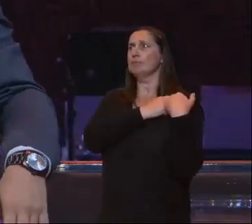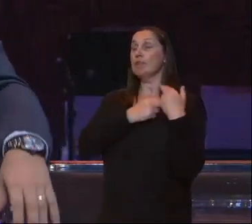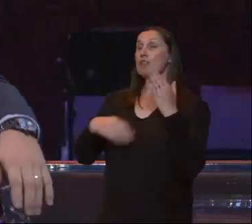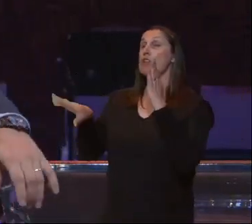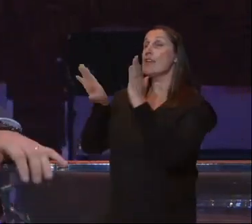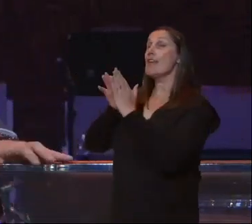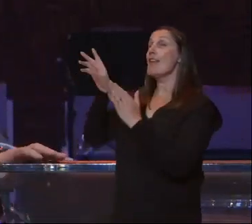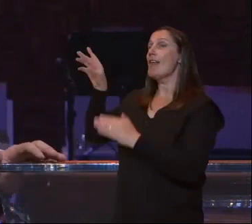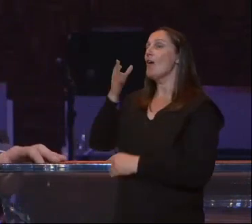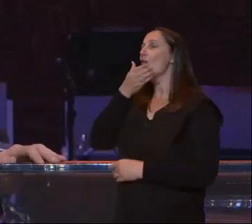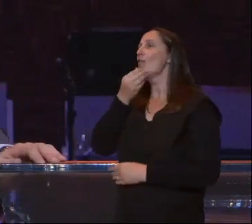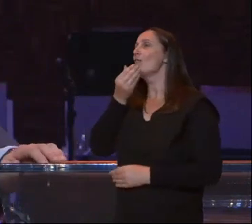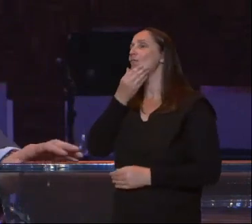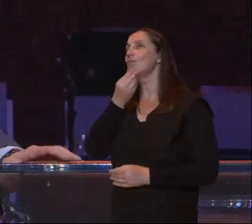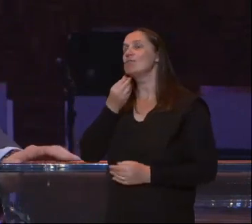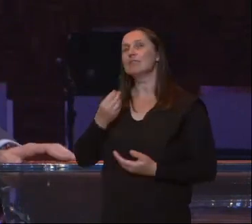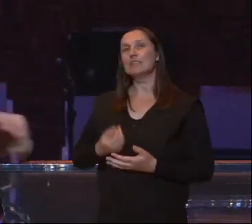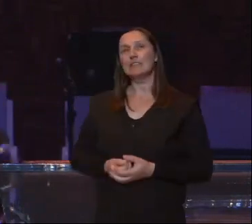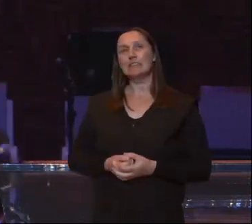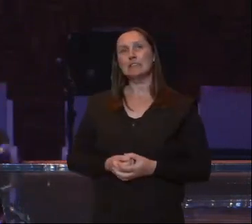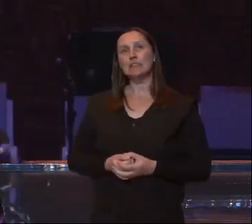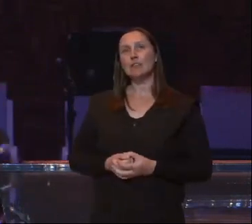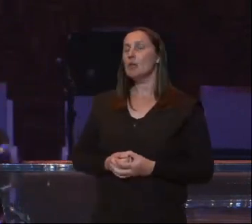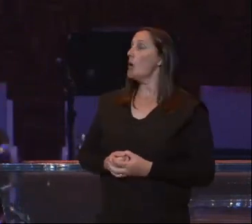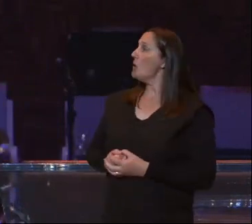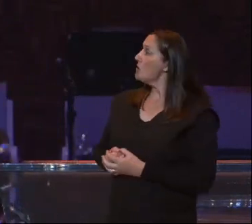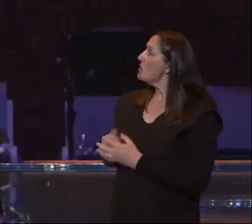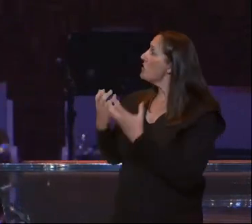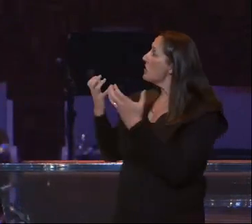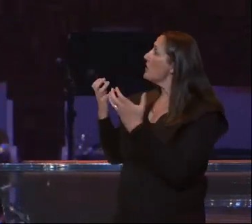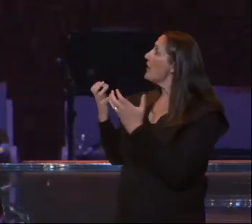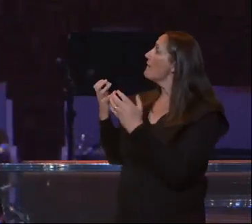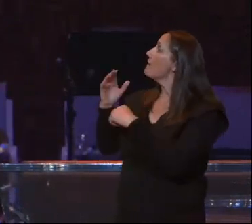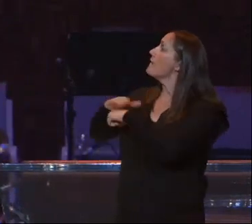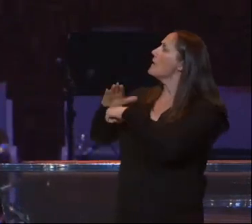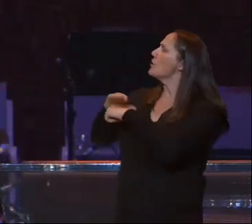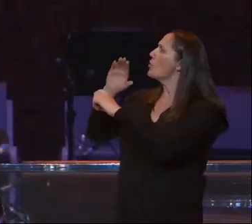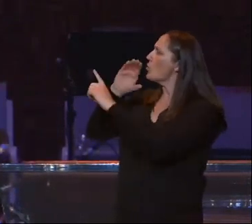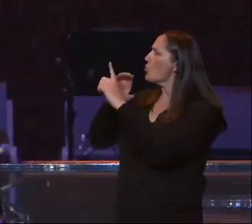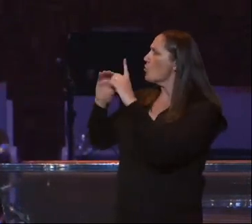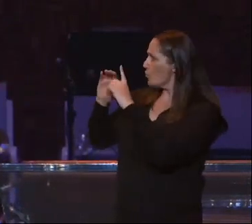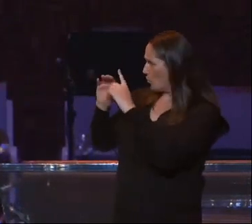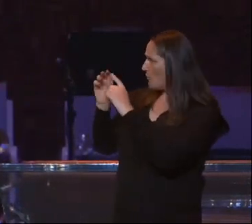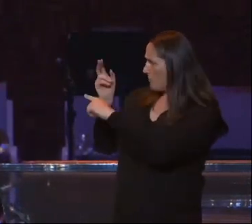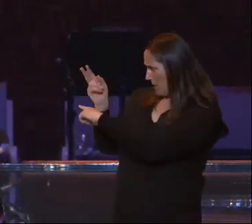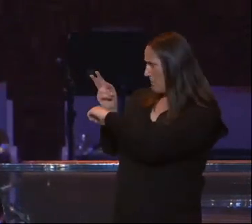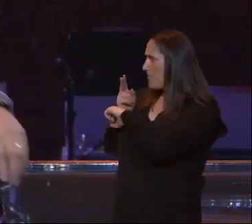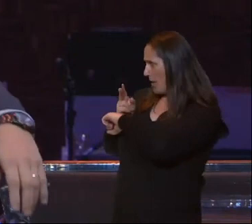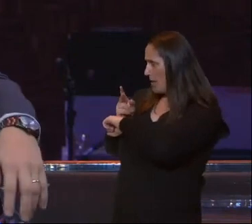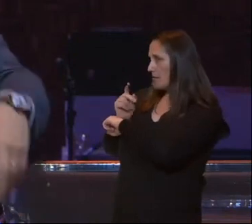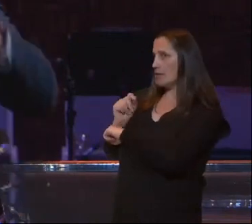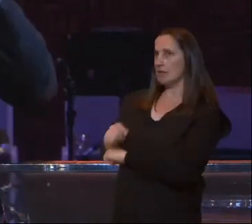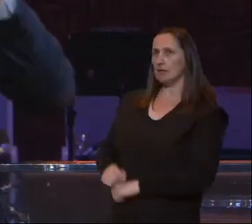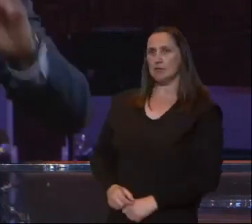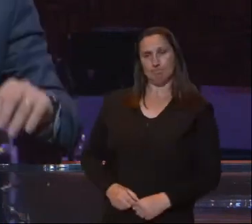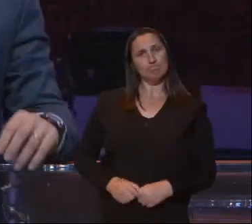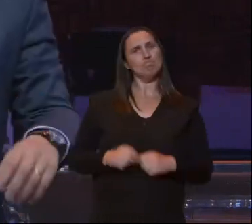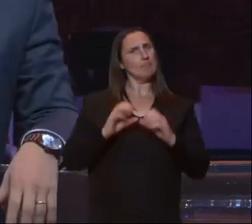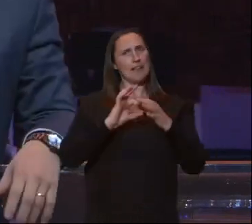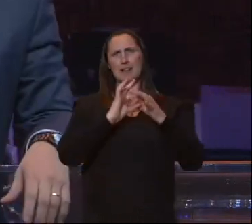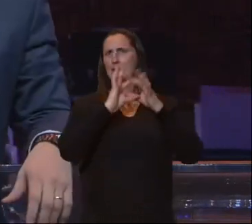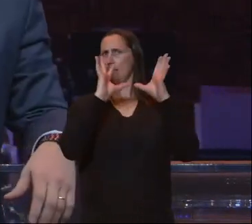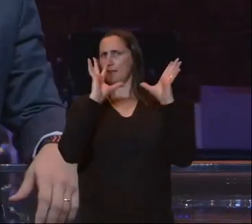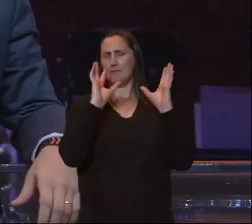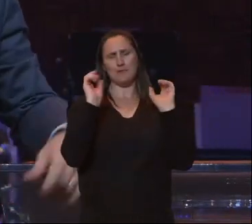ali, falo, olha, eu queria fazer um culto aqui no domingo, será que o senhor pode me emprestar? Aquele senhor fala, não, está